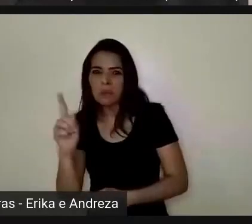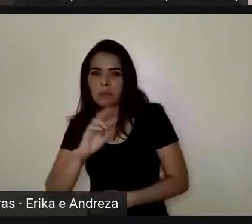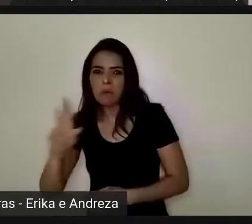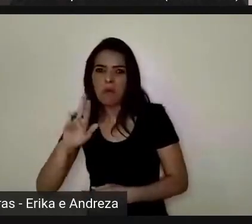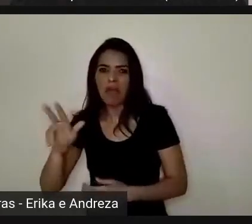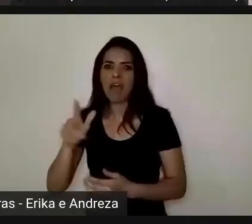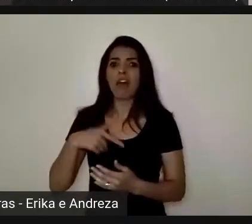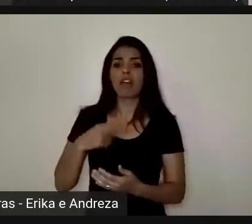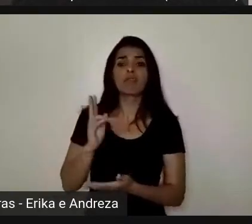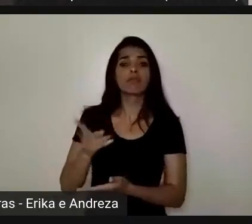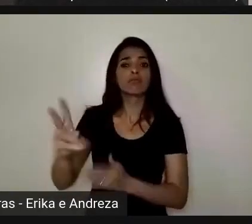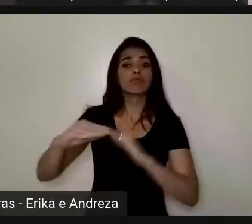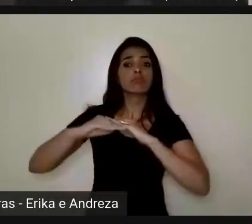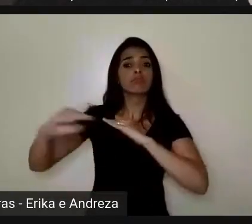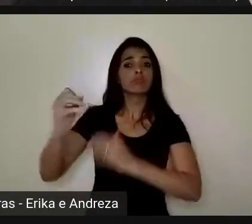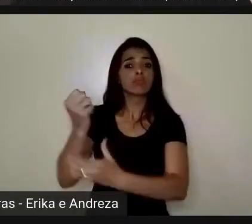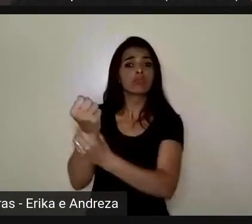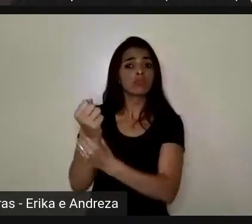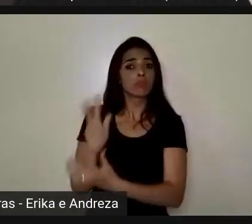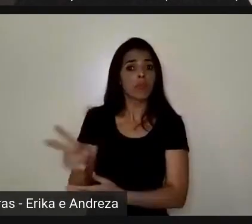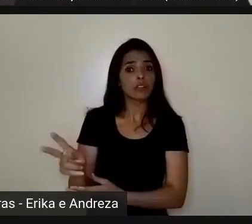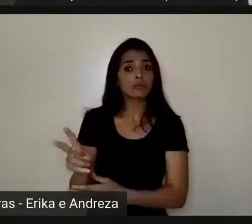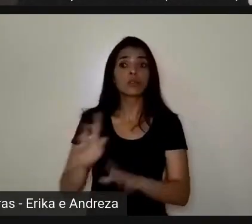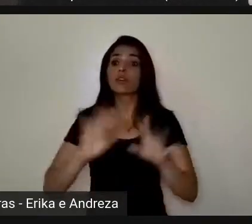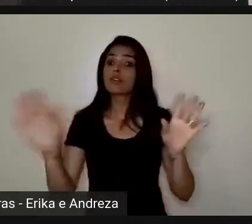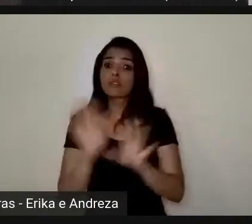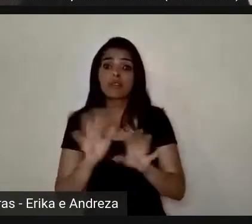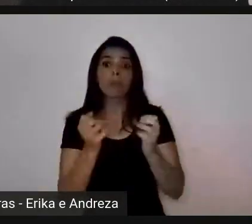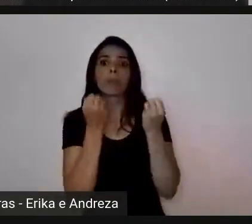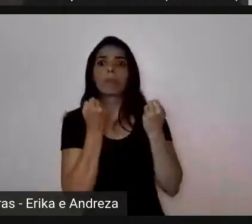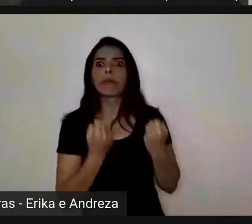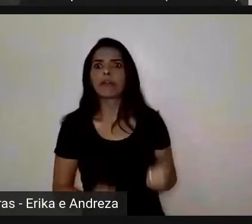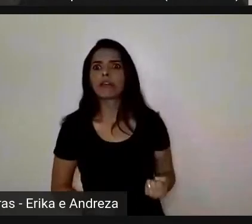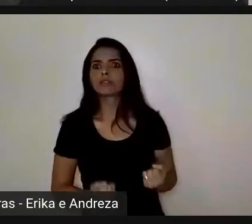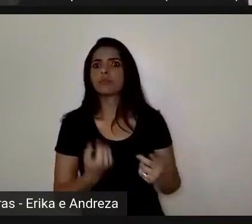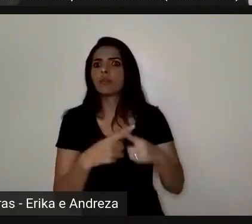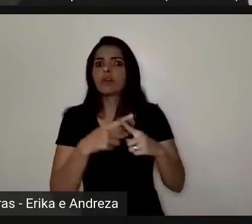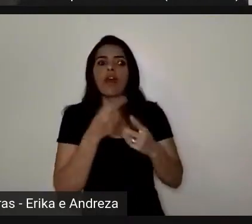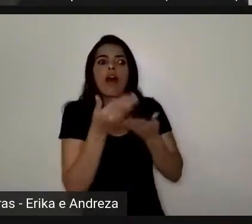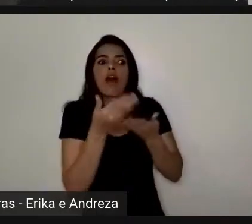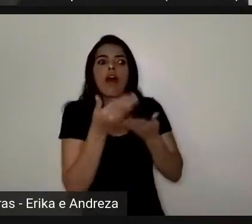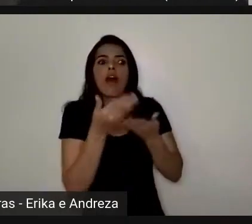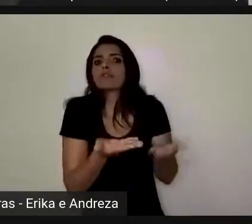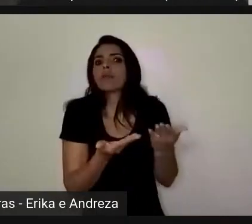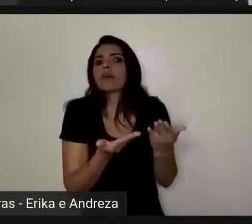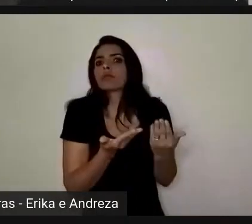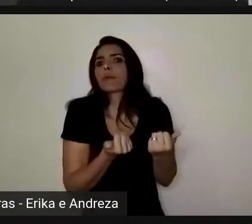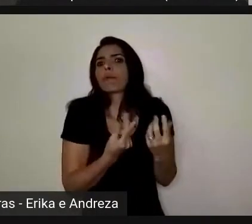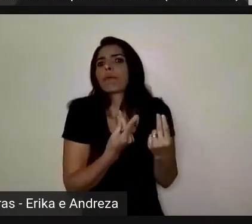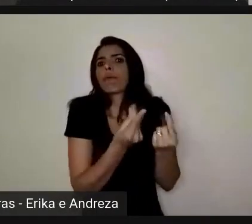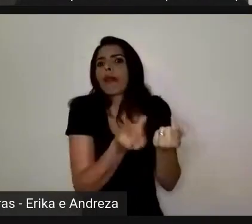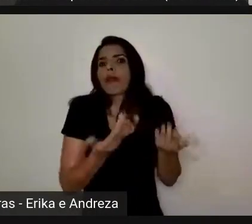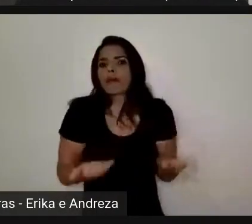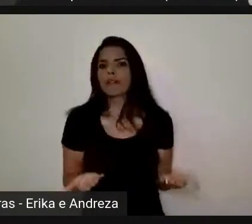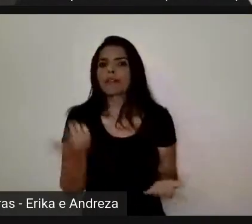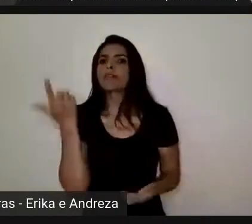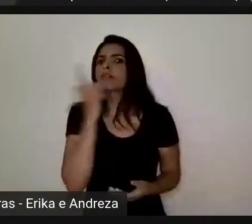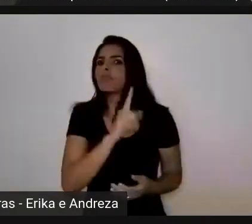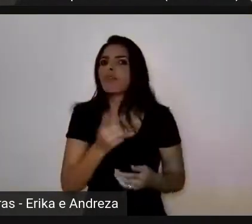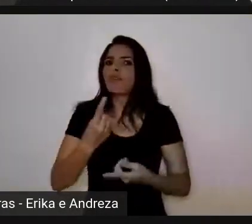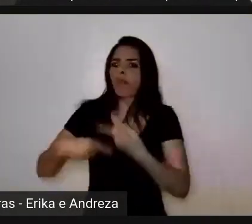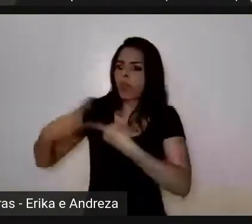só aumente de tamanho, aumente o seu peso no cidadão e nunca retroaja, dando mais liberdade ali para a